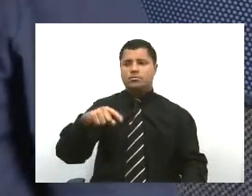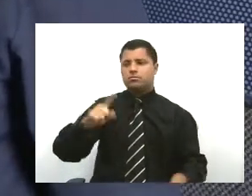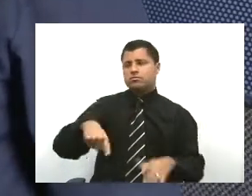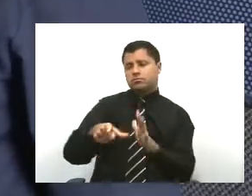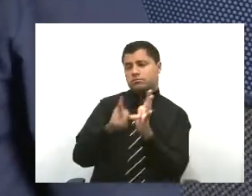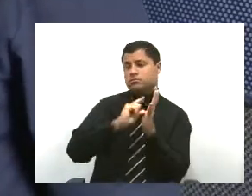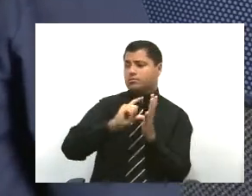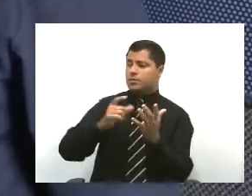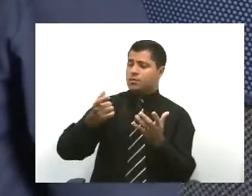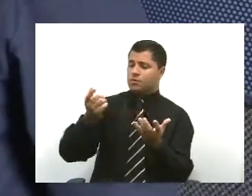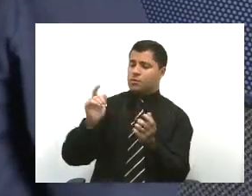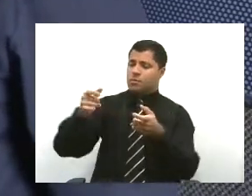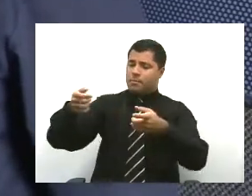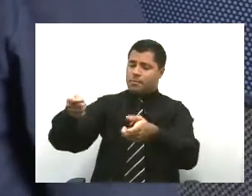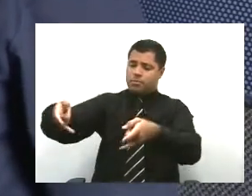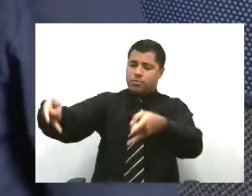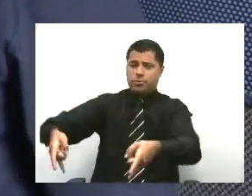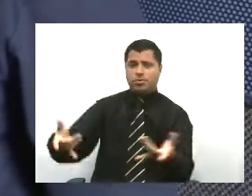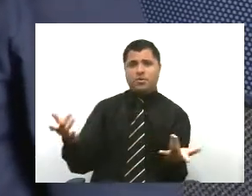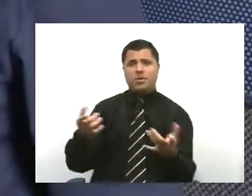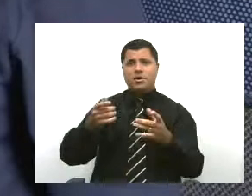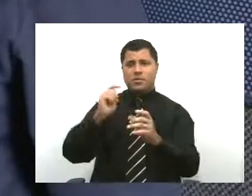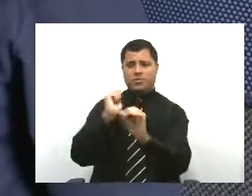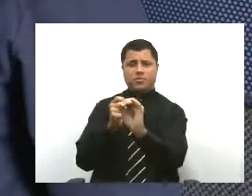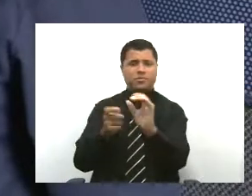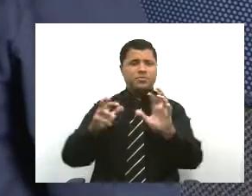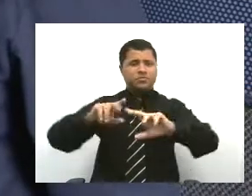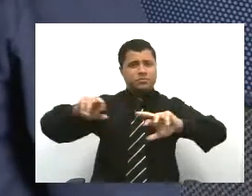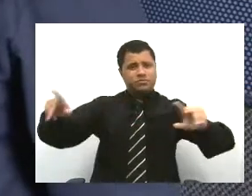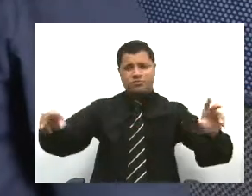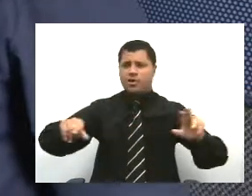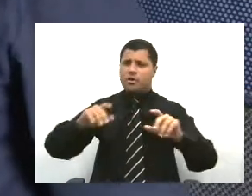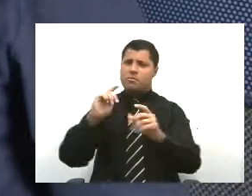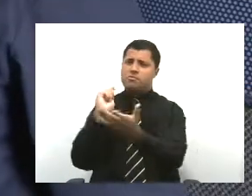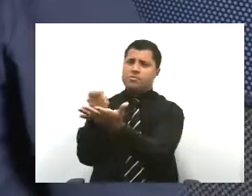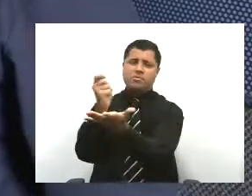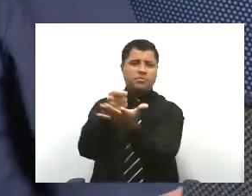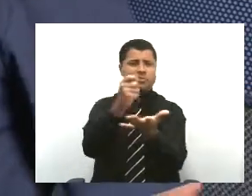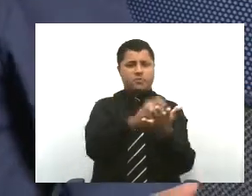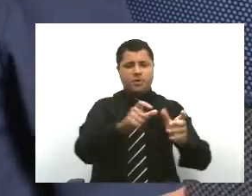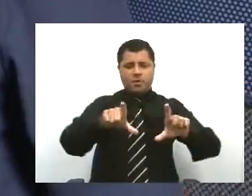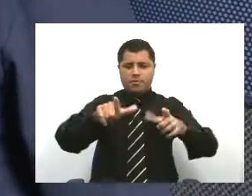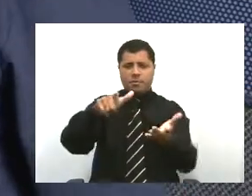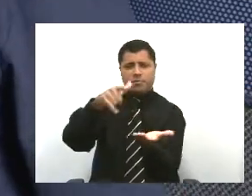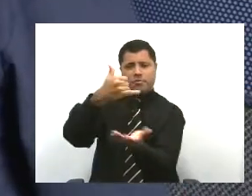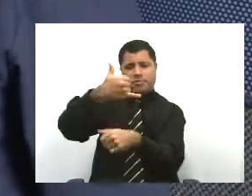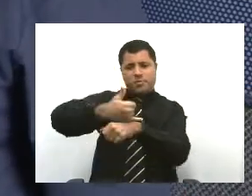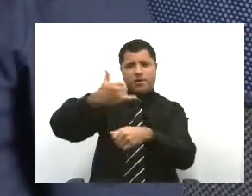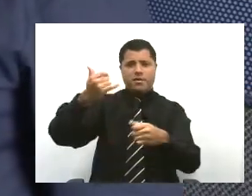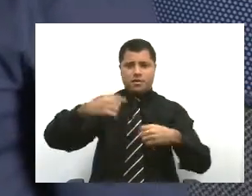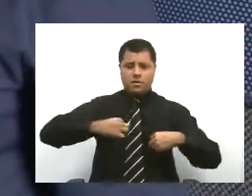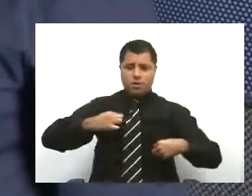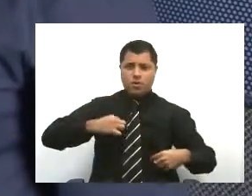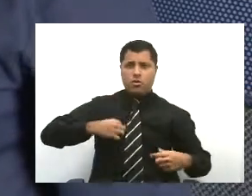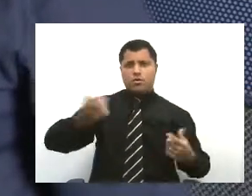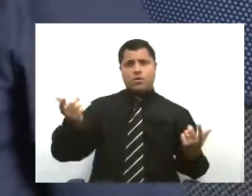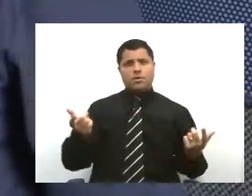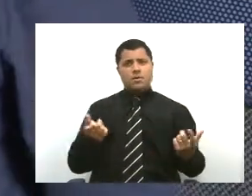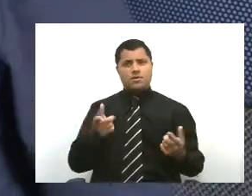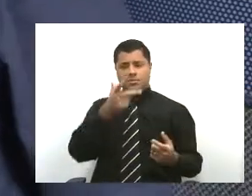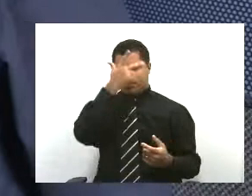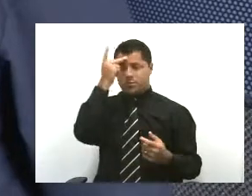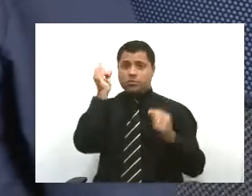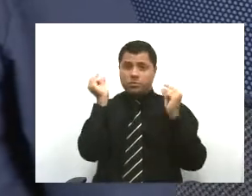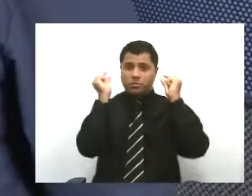Compro colchão, cesta básica, cobertor, telha, prego, madeirite, cabrio. Então, assim, isso, né? É uniforme, EPI, para os